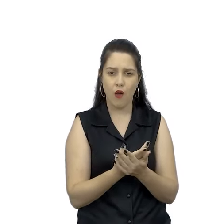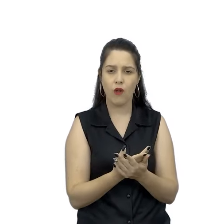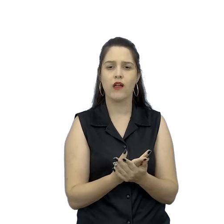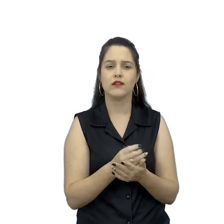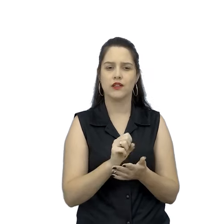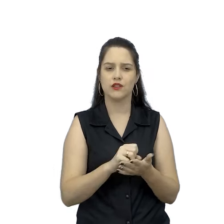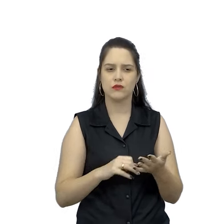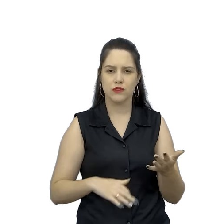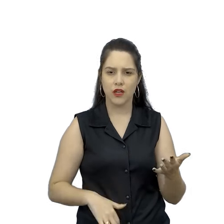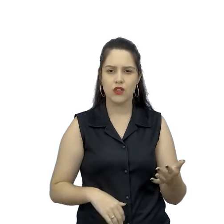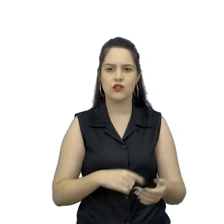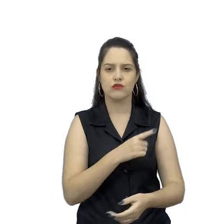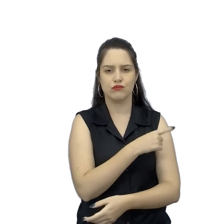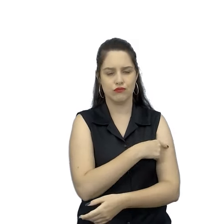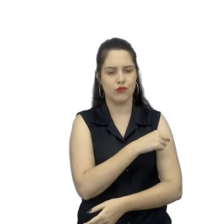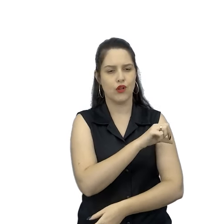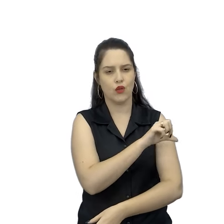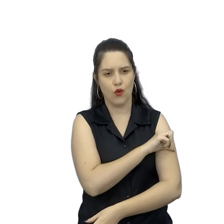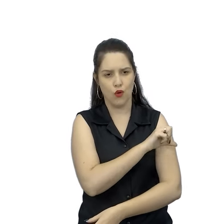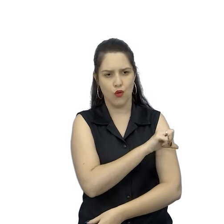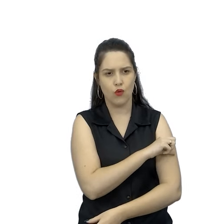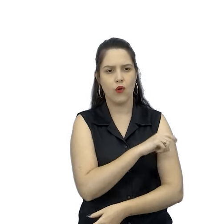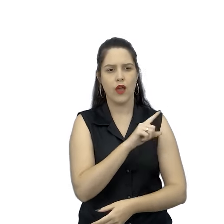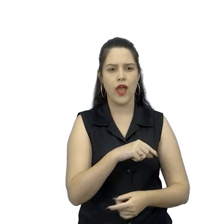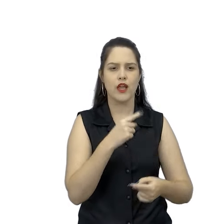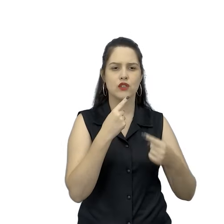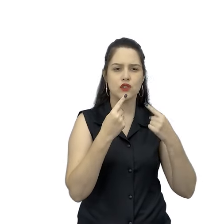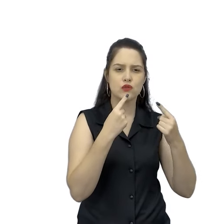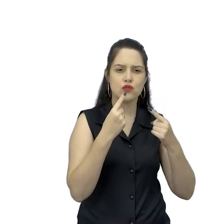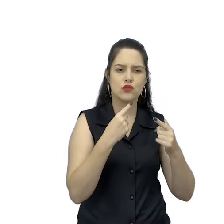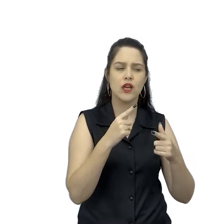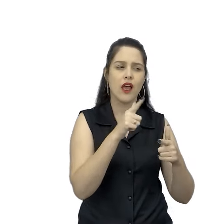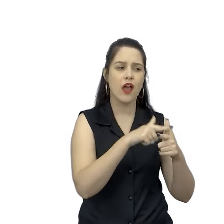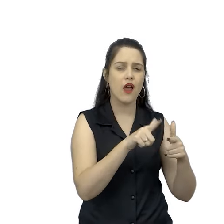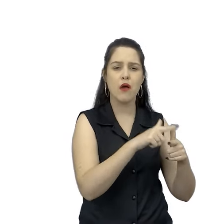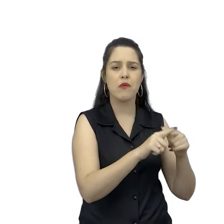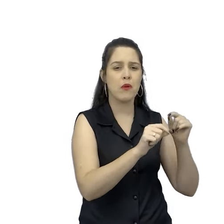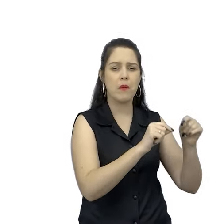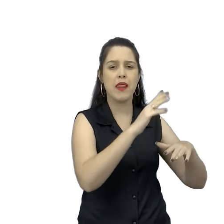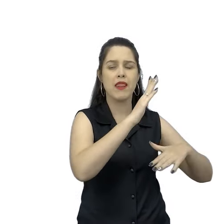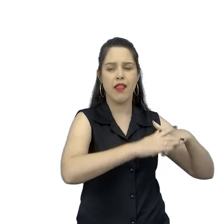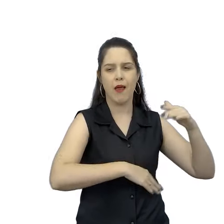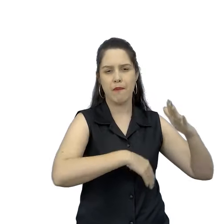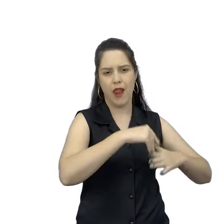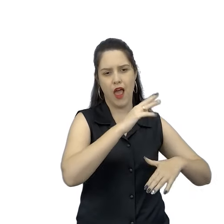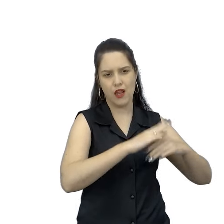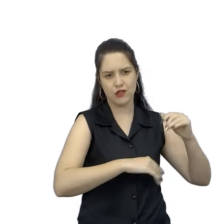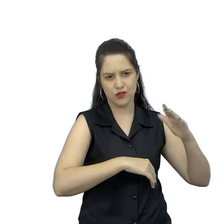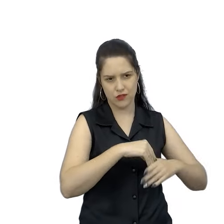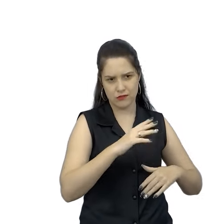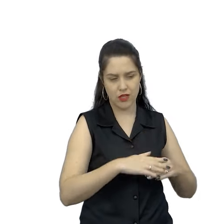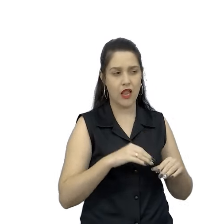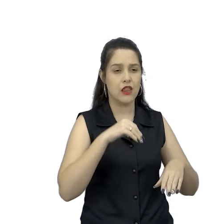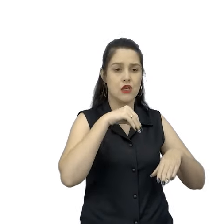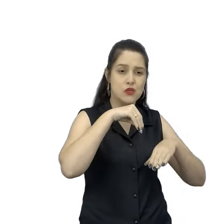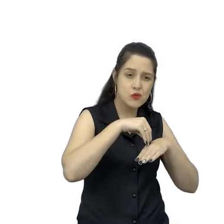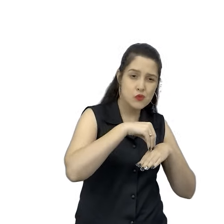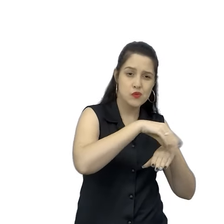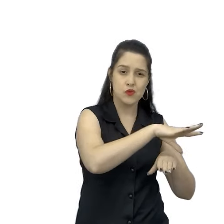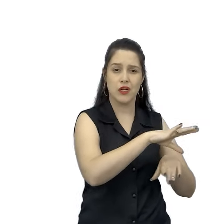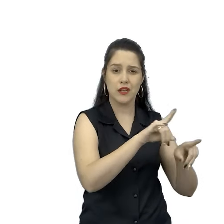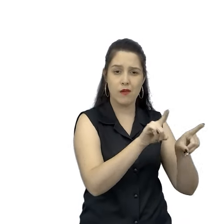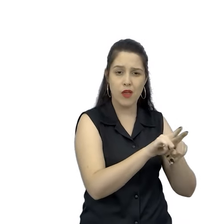ensino fundamental e discutimos a importância da resolução do problema na prática, né? Sugerimos também, nesse